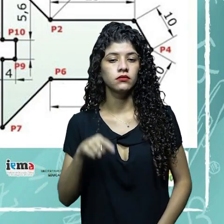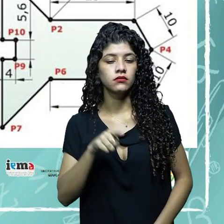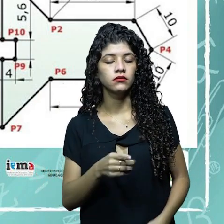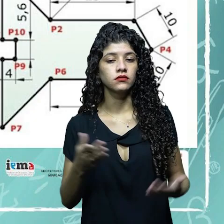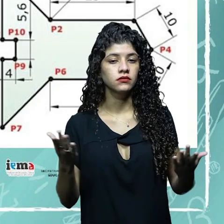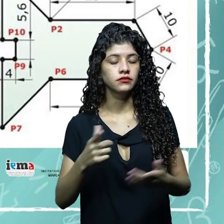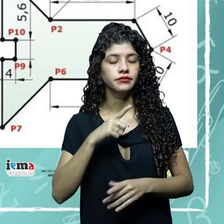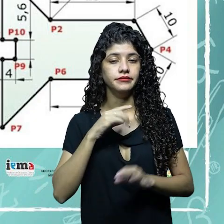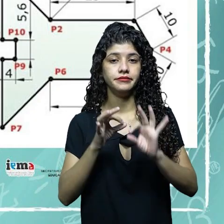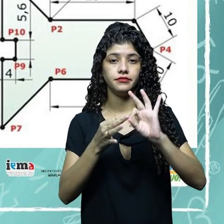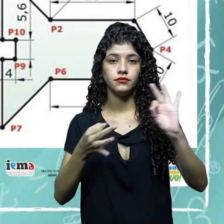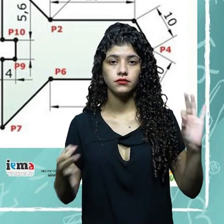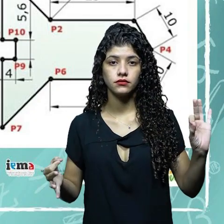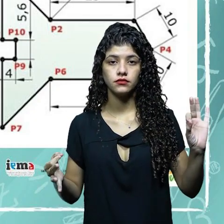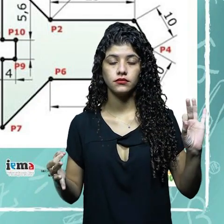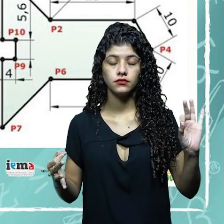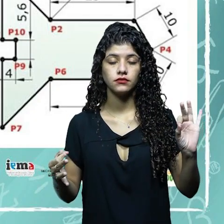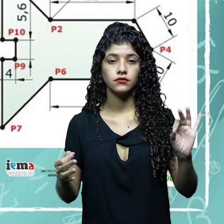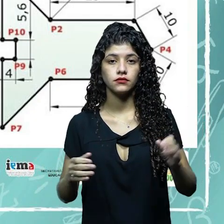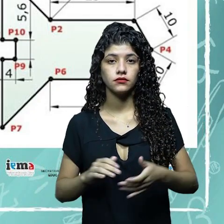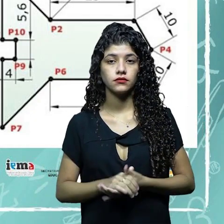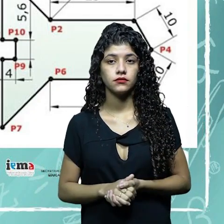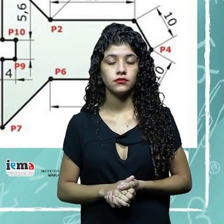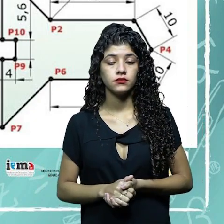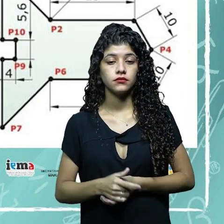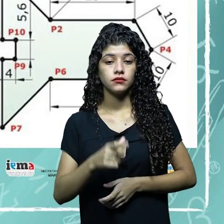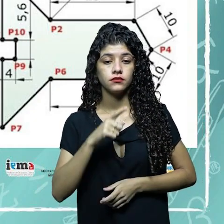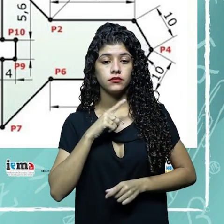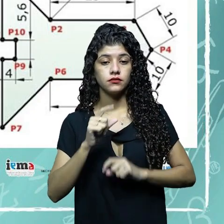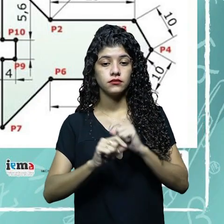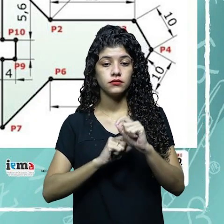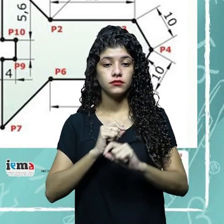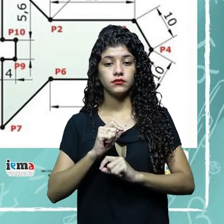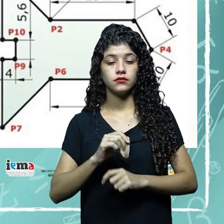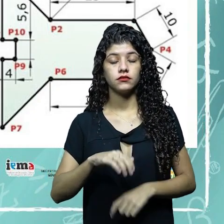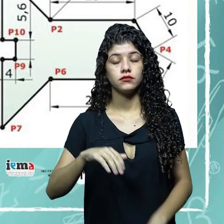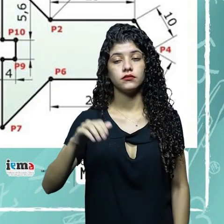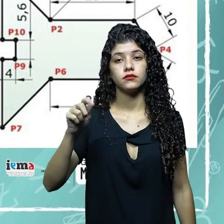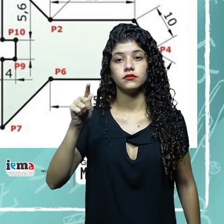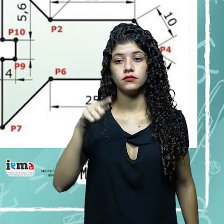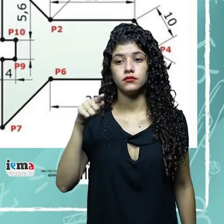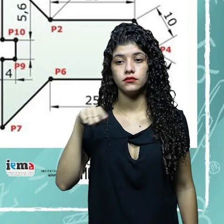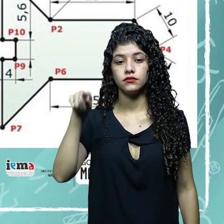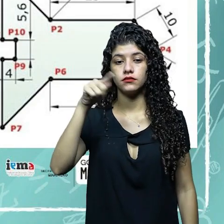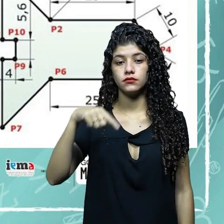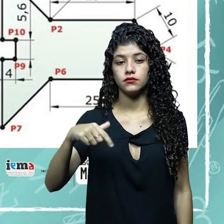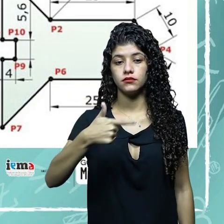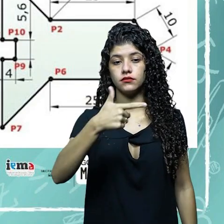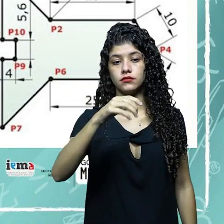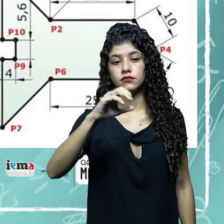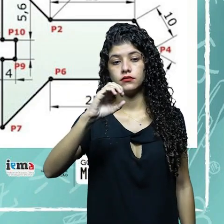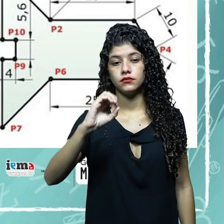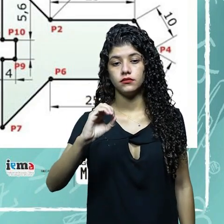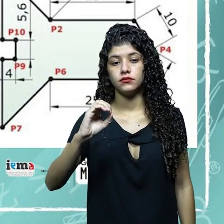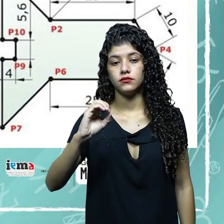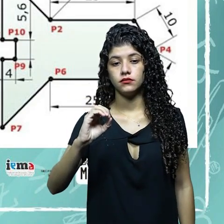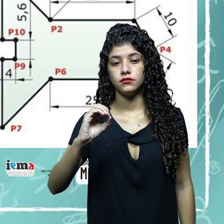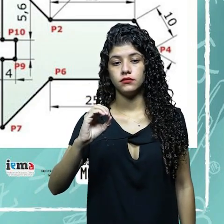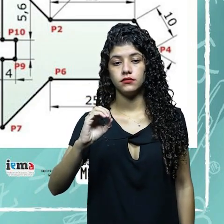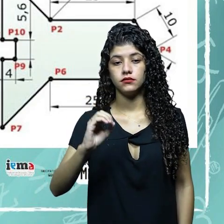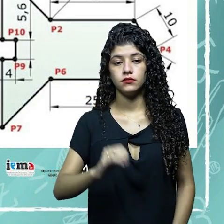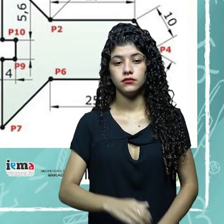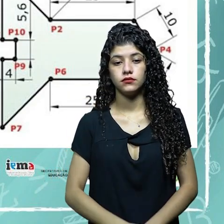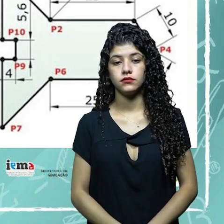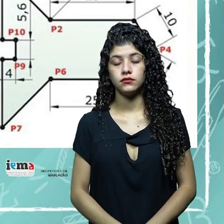Então, ele colocou nesse exemplo aqui, arroba 20, que é a distância, clicou no sinal de menor que e atribuiu